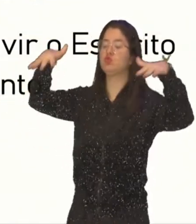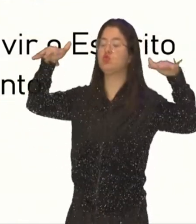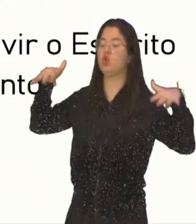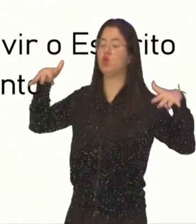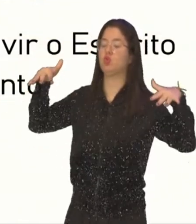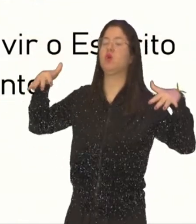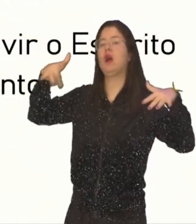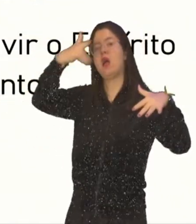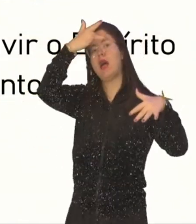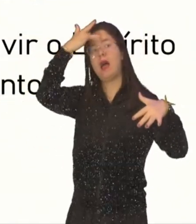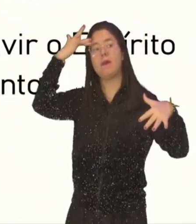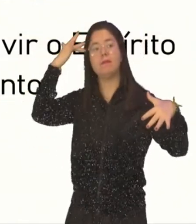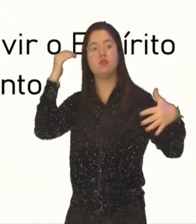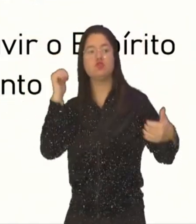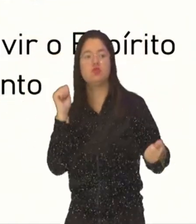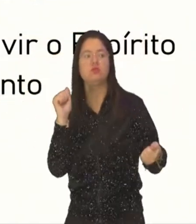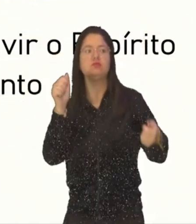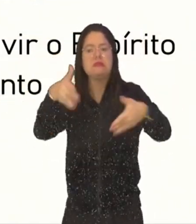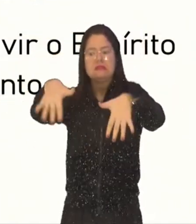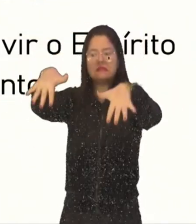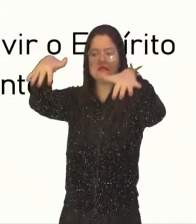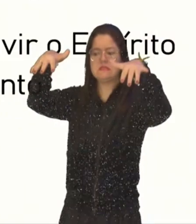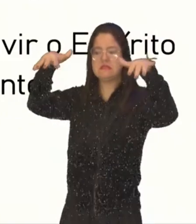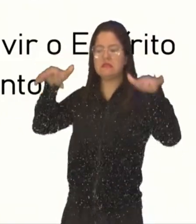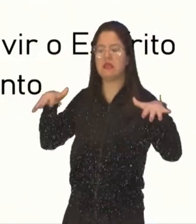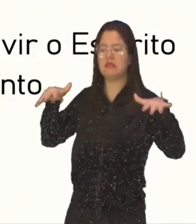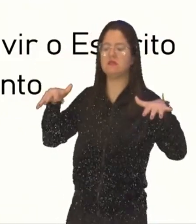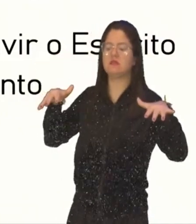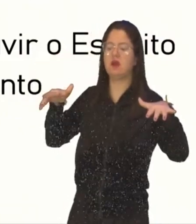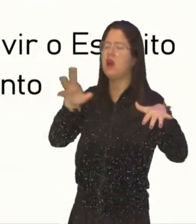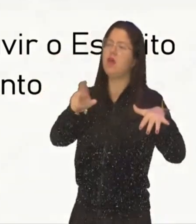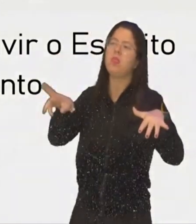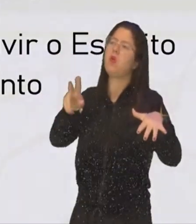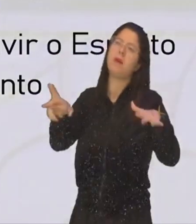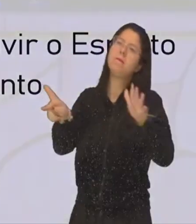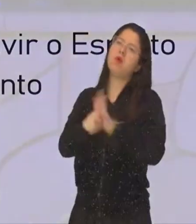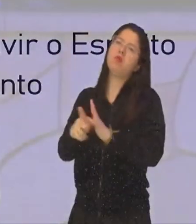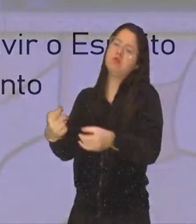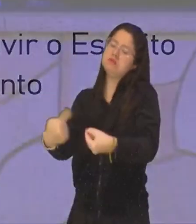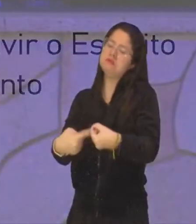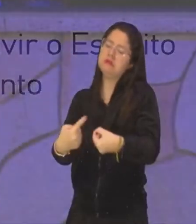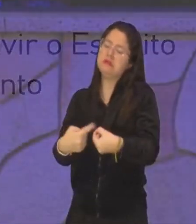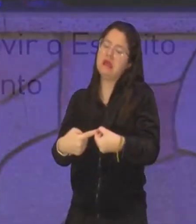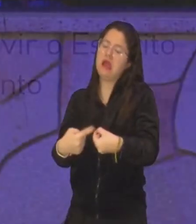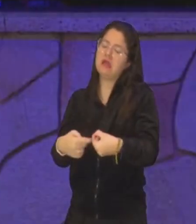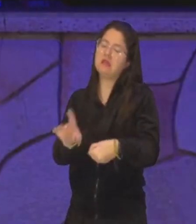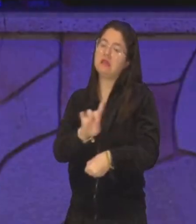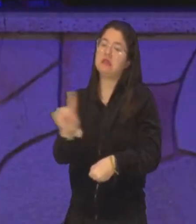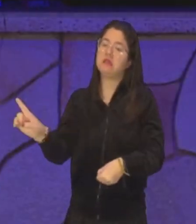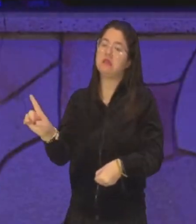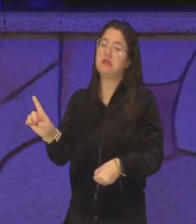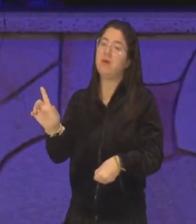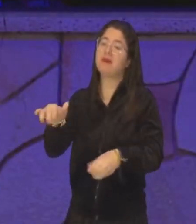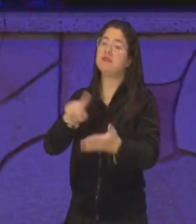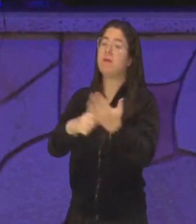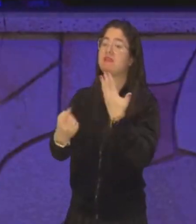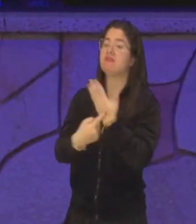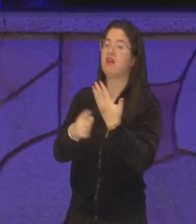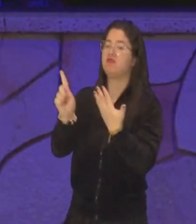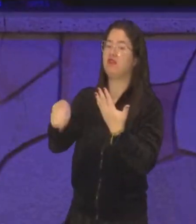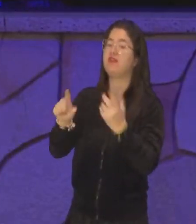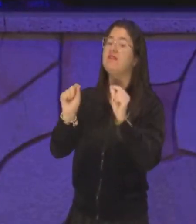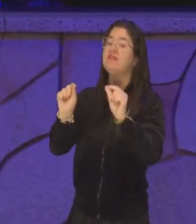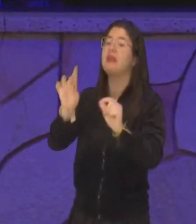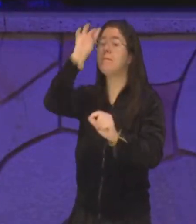assenta verdadeiramente no trono, não de uma cidade, mas no trono do universo, que é